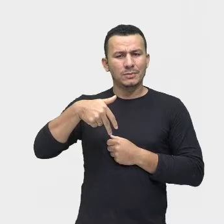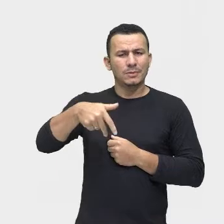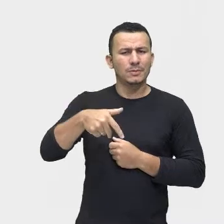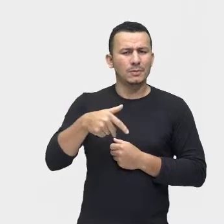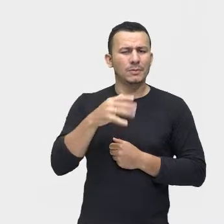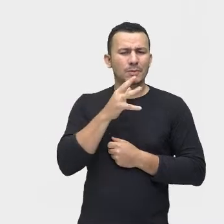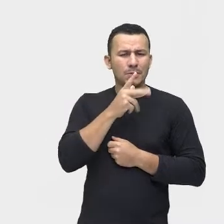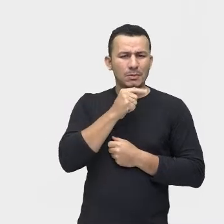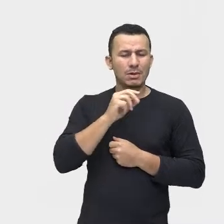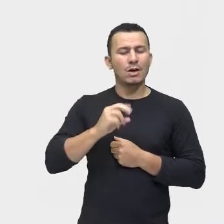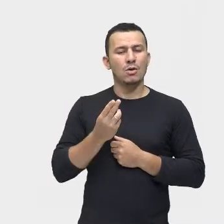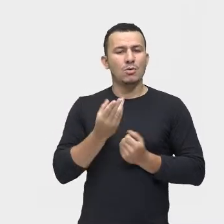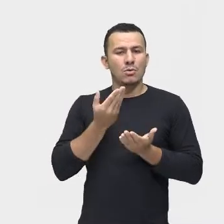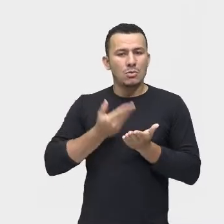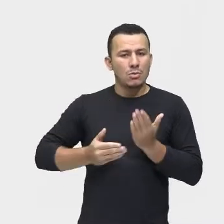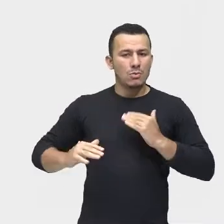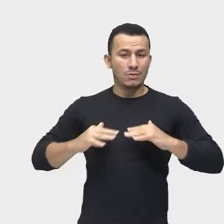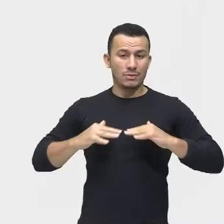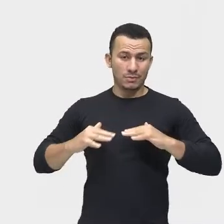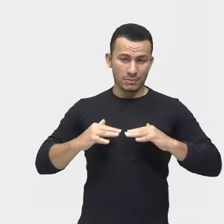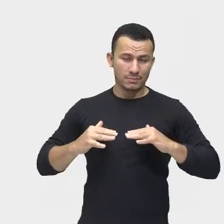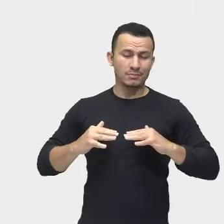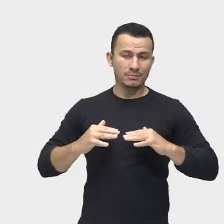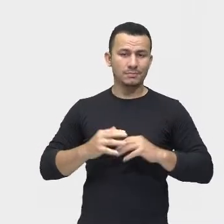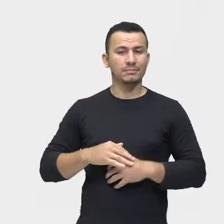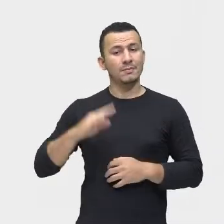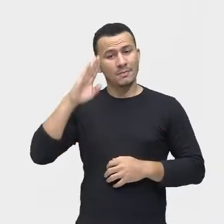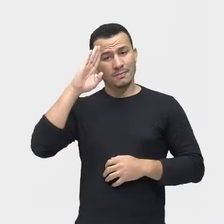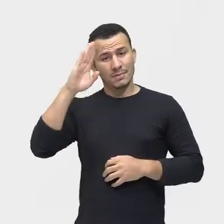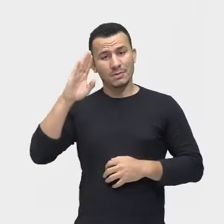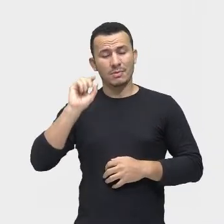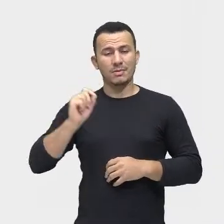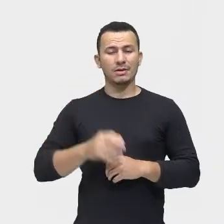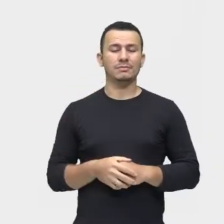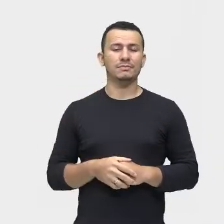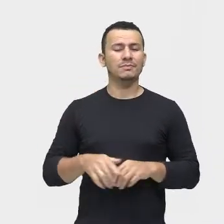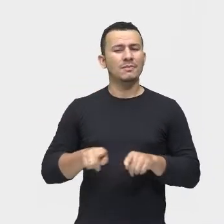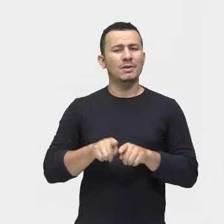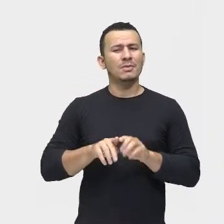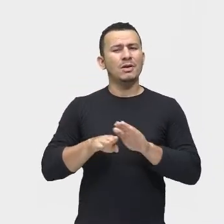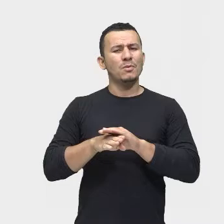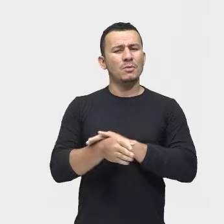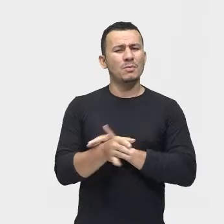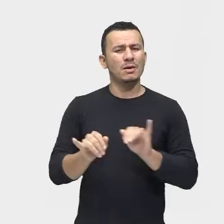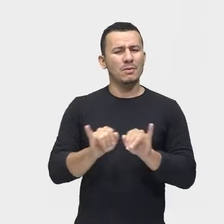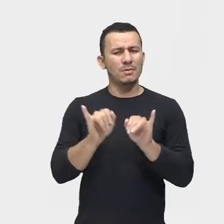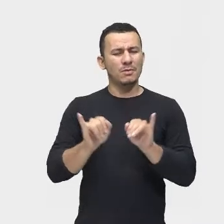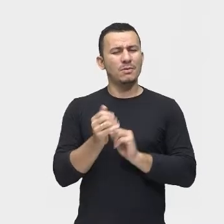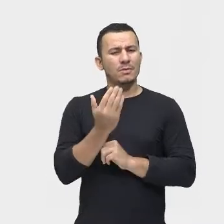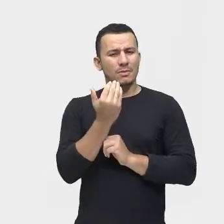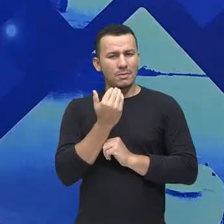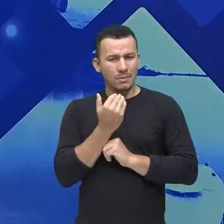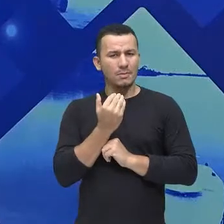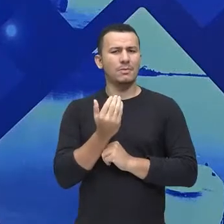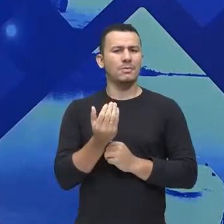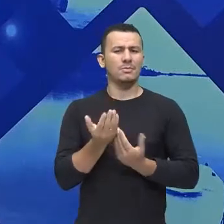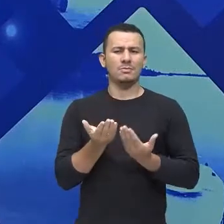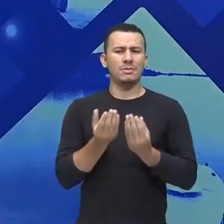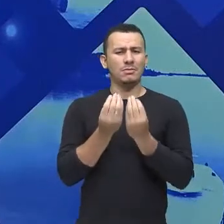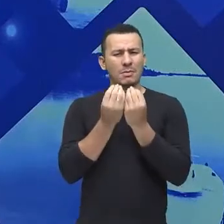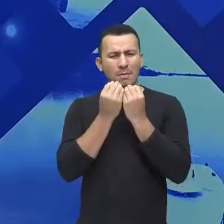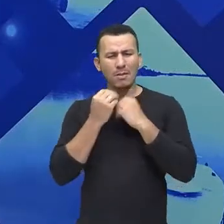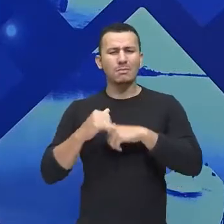de movimentos. E principalmente maus hábitos alimentares, né? Comer